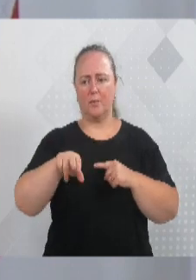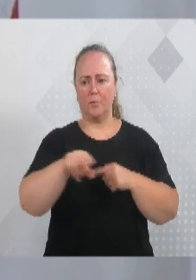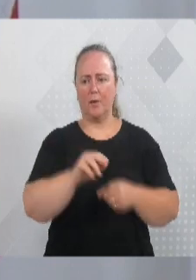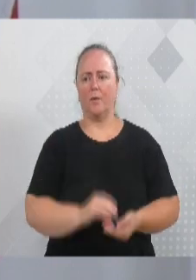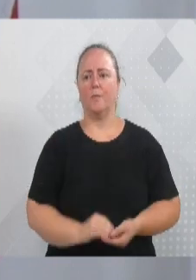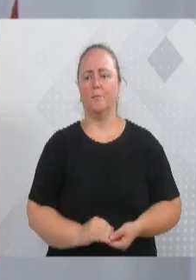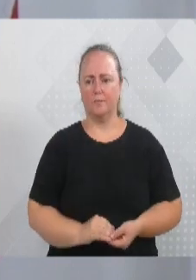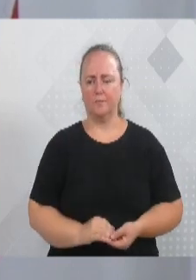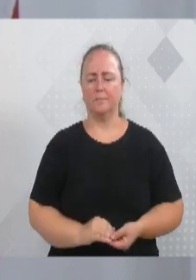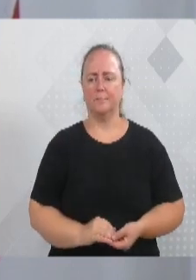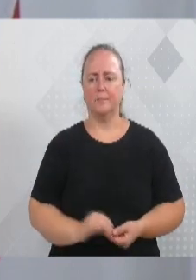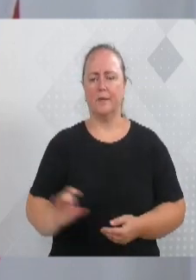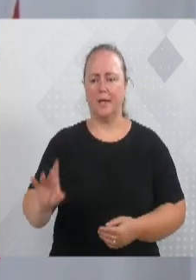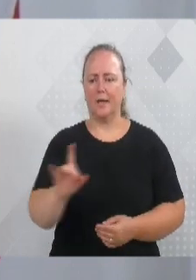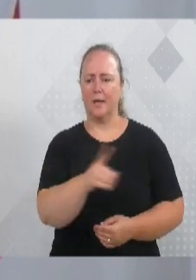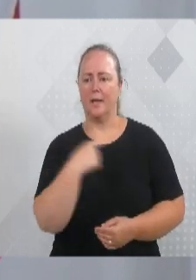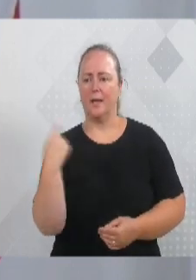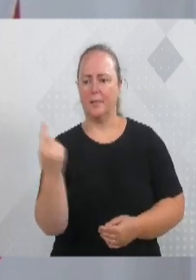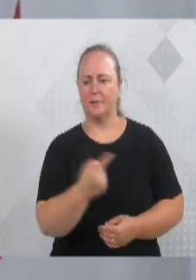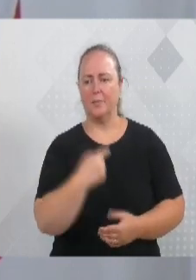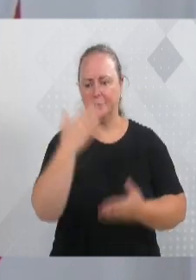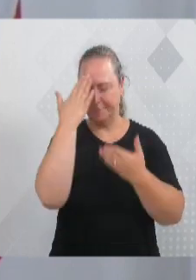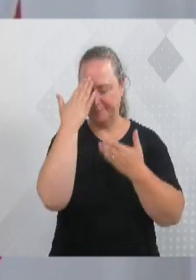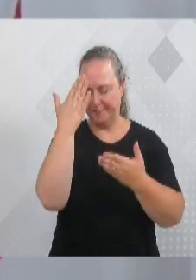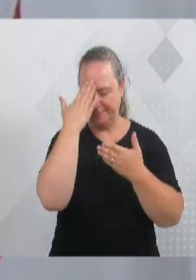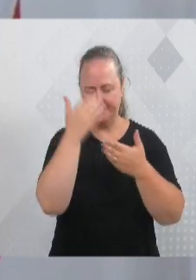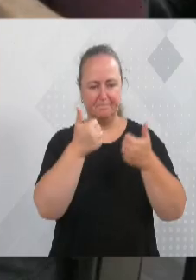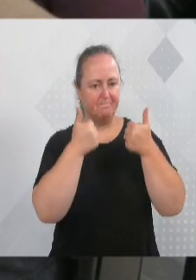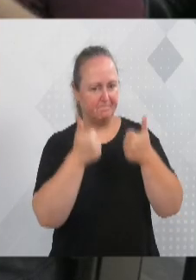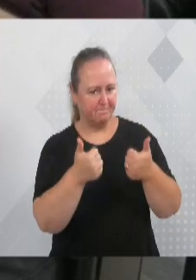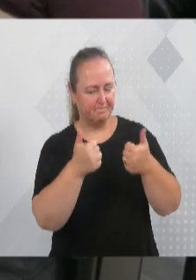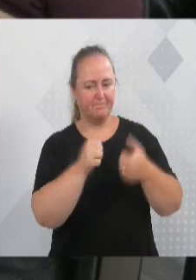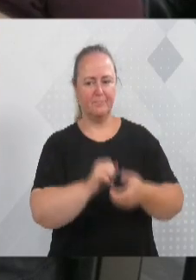para cada um de nós beleza Muito obrigado